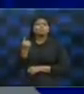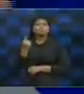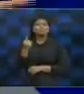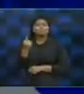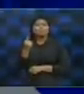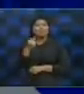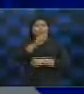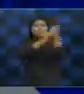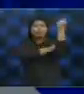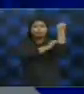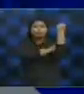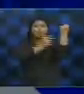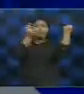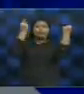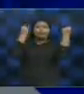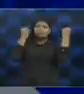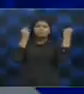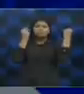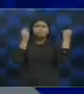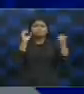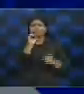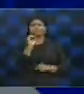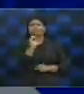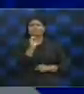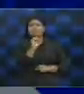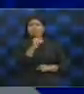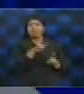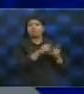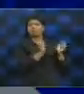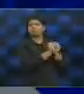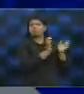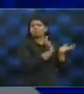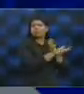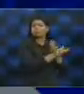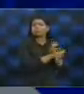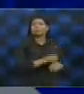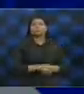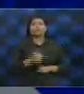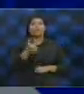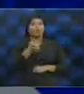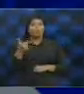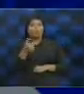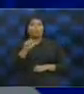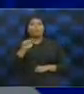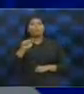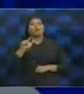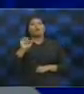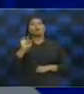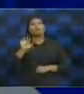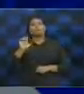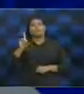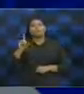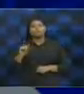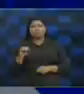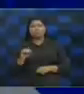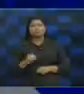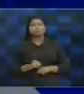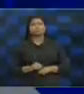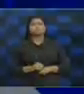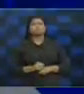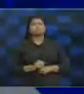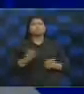nenhuma e é conselheiro dele. Alfredo Nascimento fechou 9, 7,